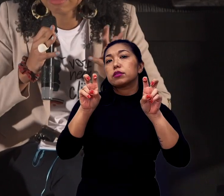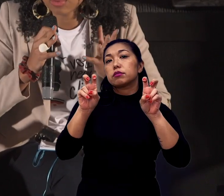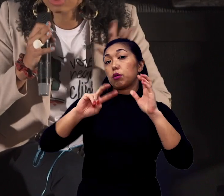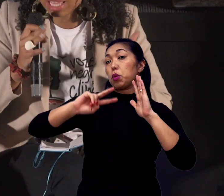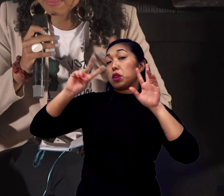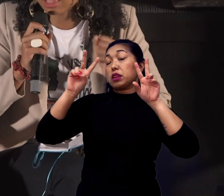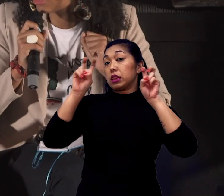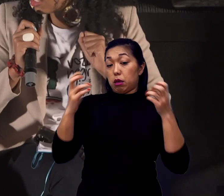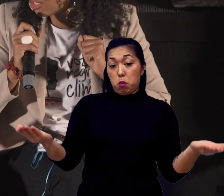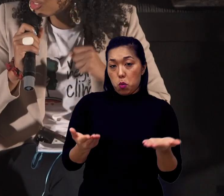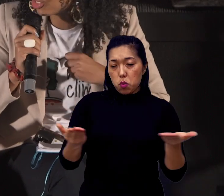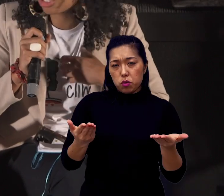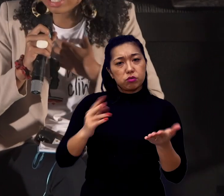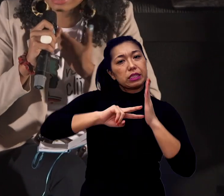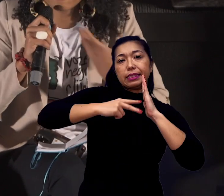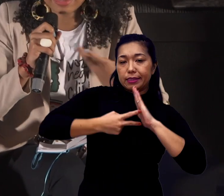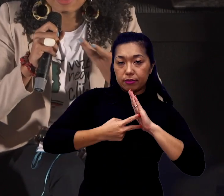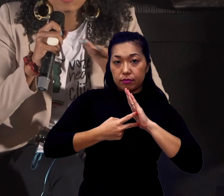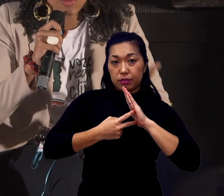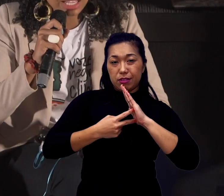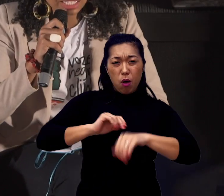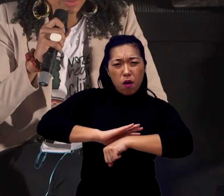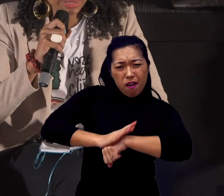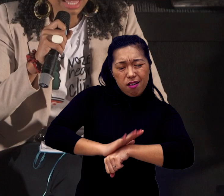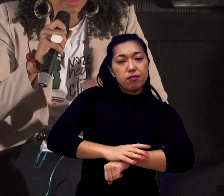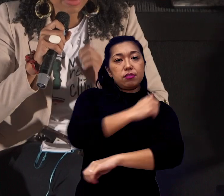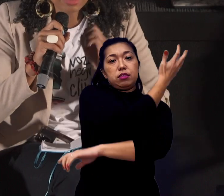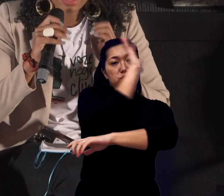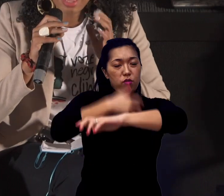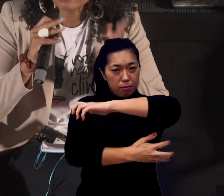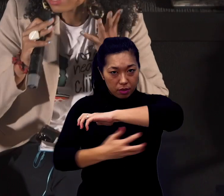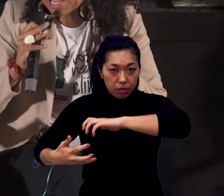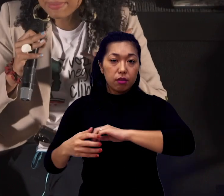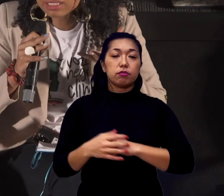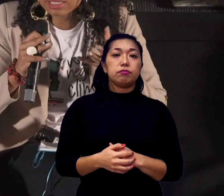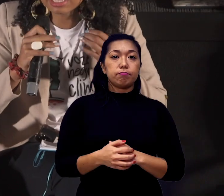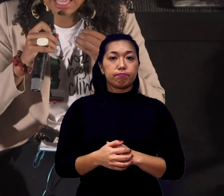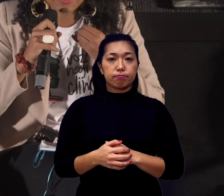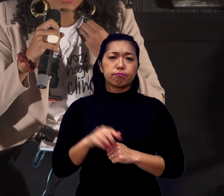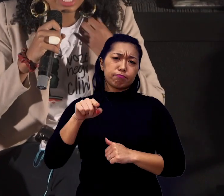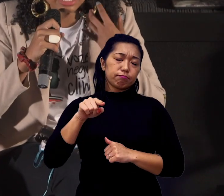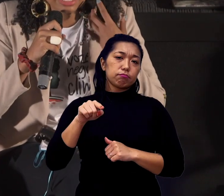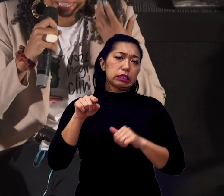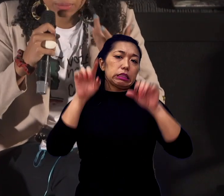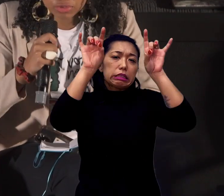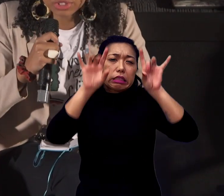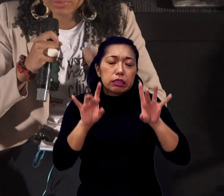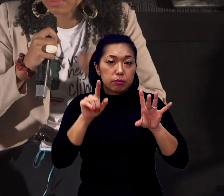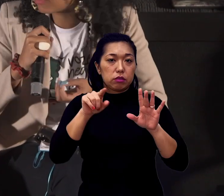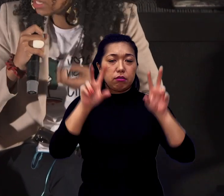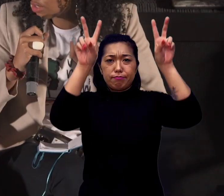significa o tema da nossa discussão de hoje, o que significa o racismo ambiental. Tecnicamente,